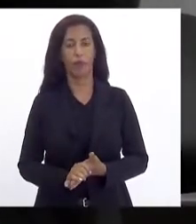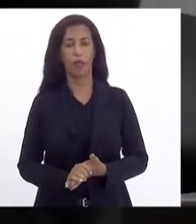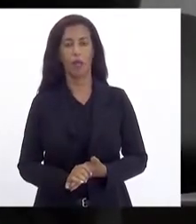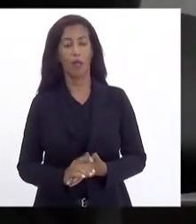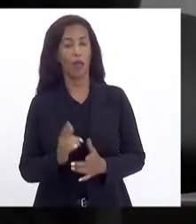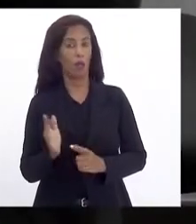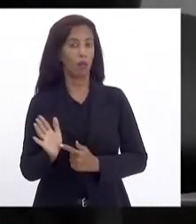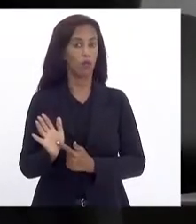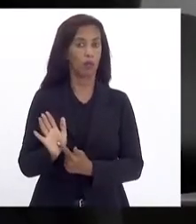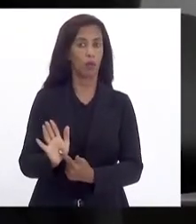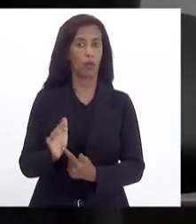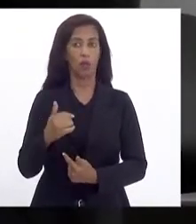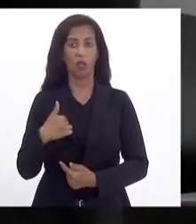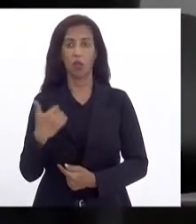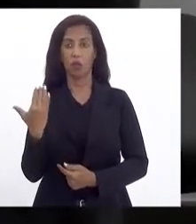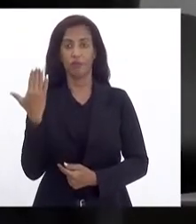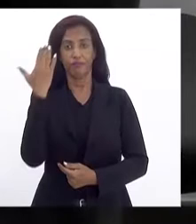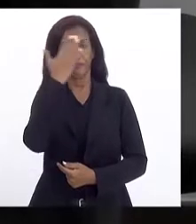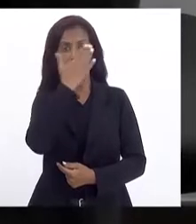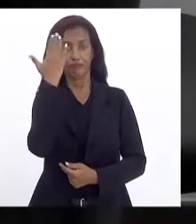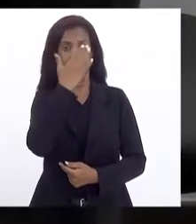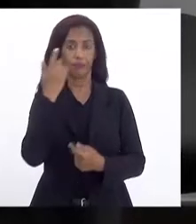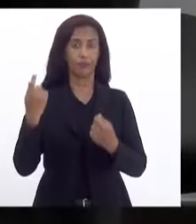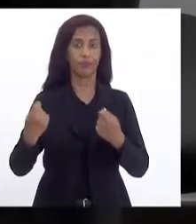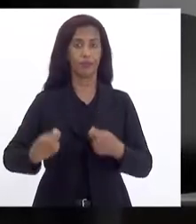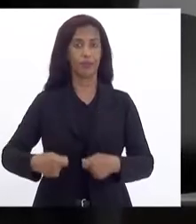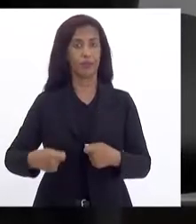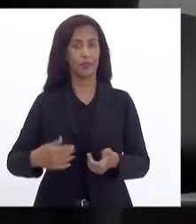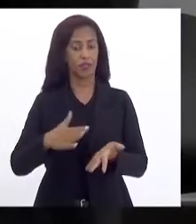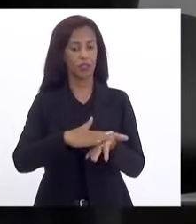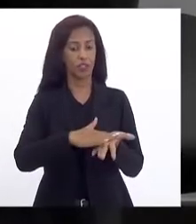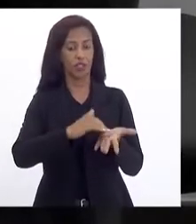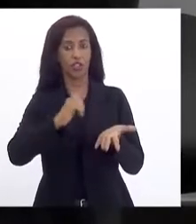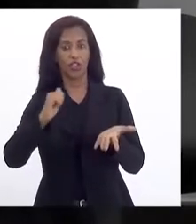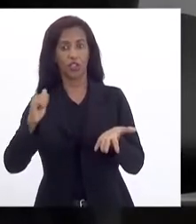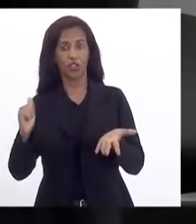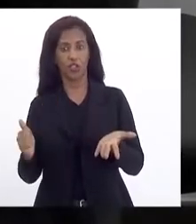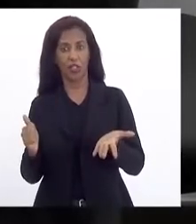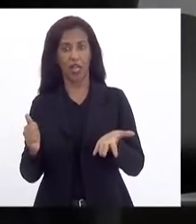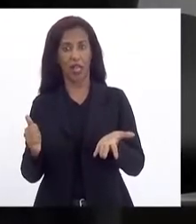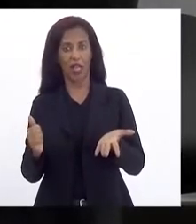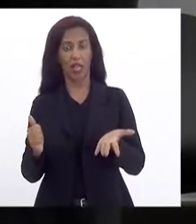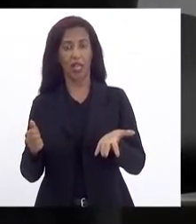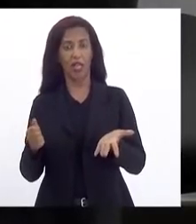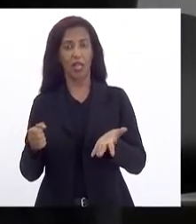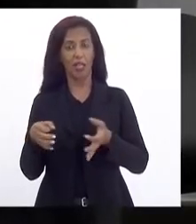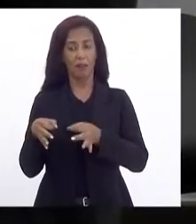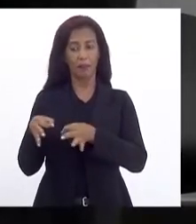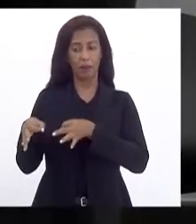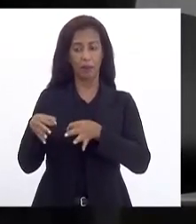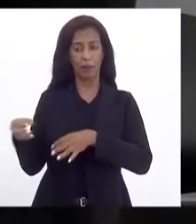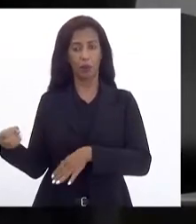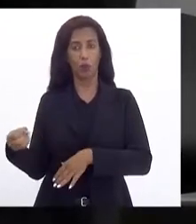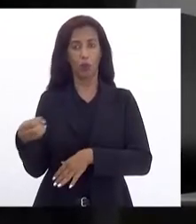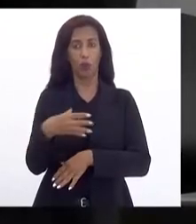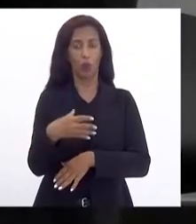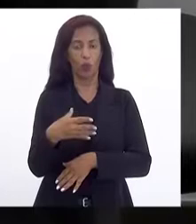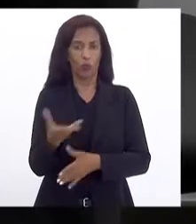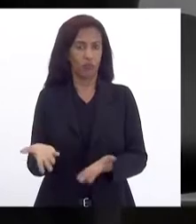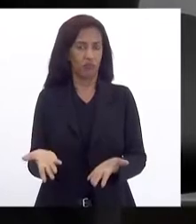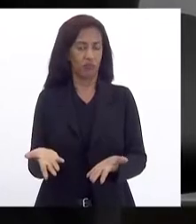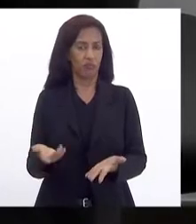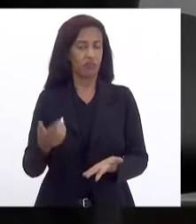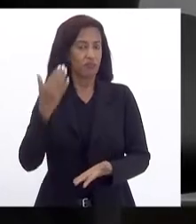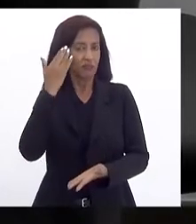apontar, mas eu não vejo necessidade de retirar e apresentar um novo projeto. Eu compreendo, né, a